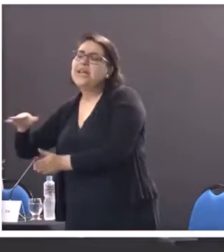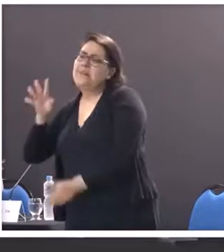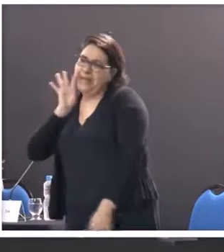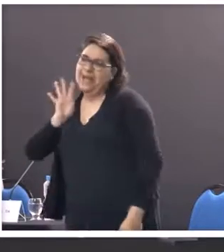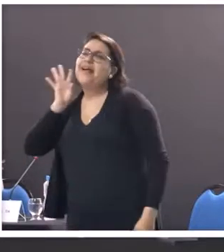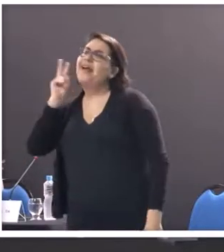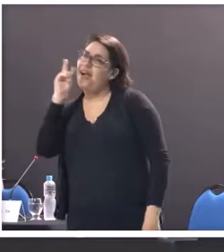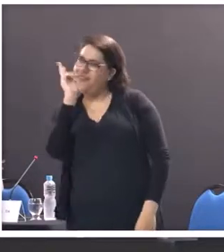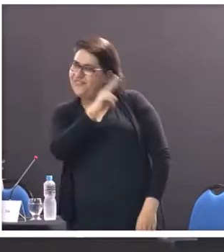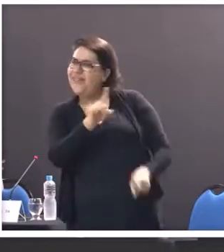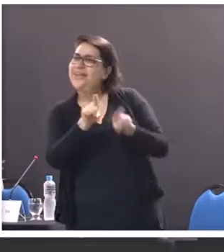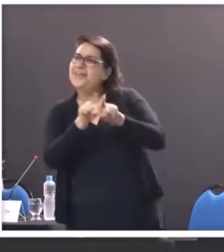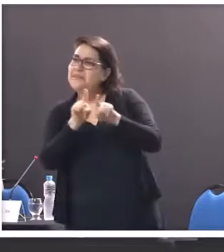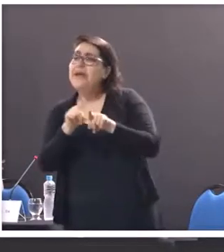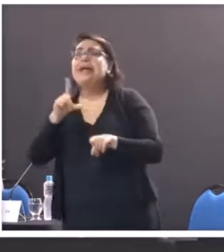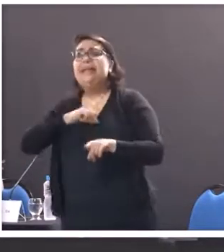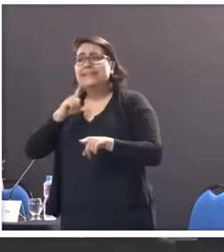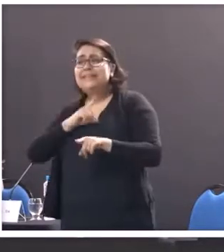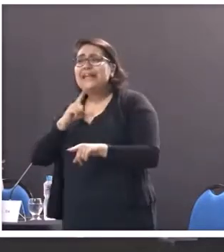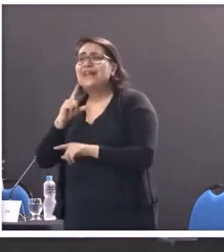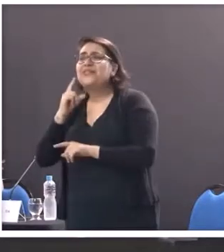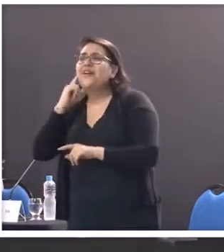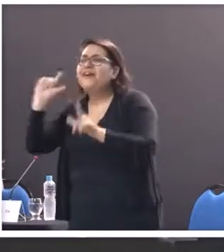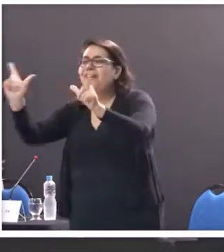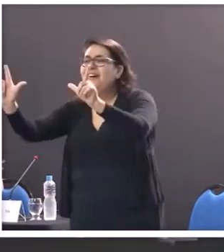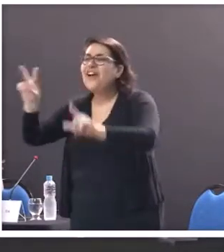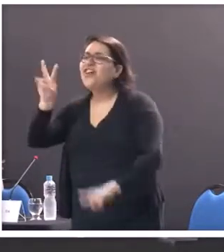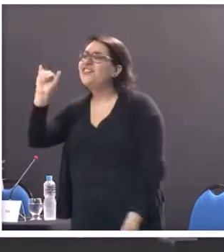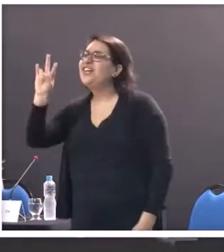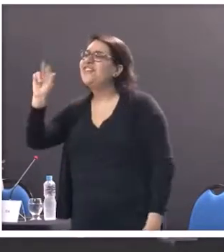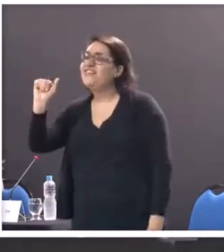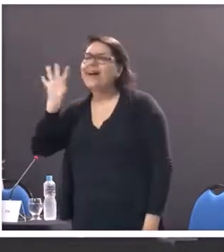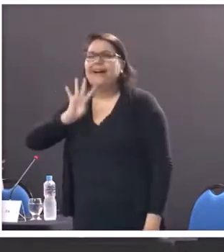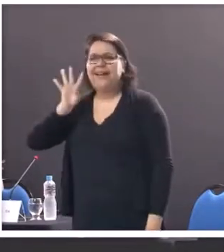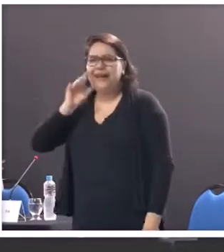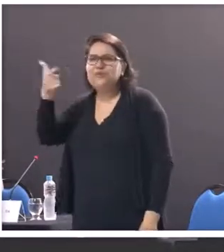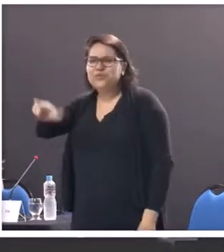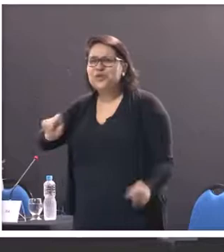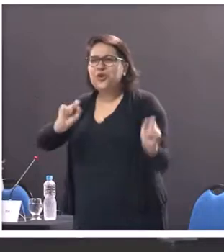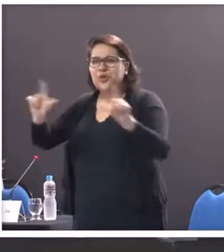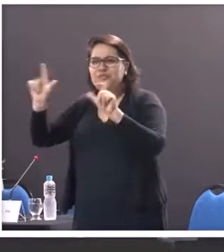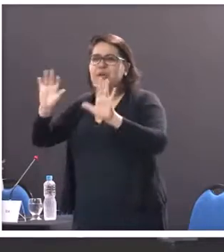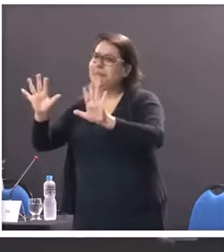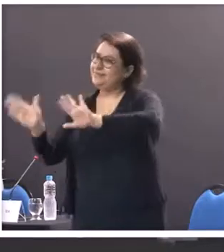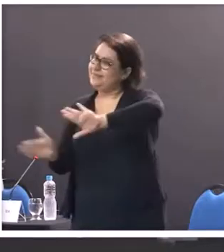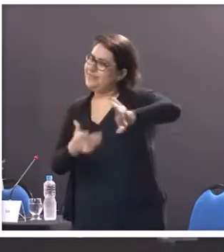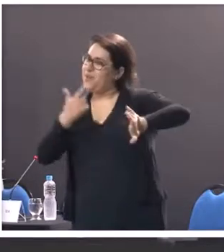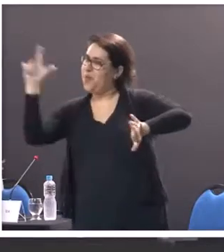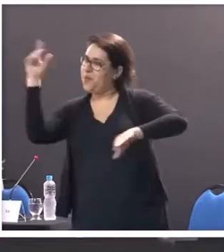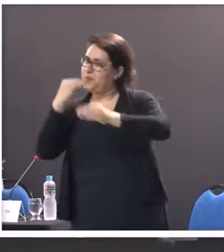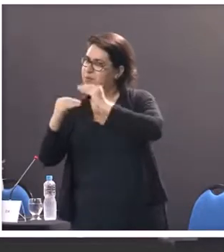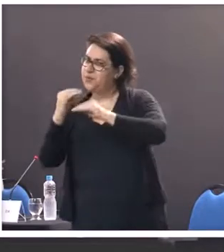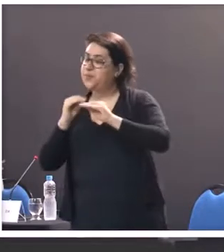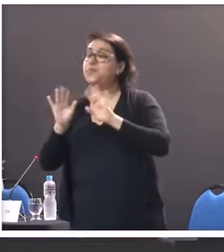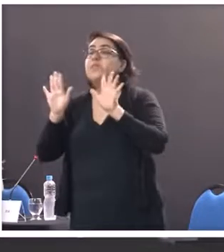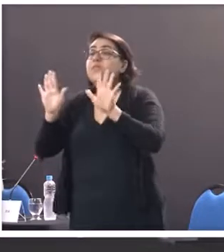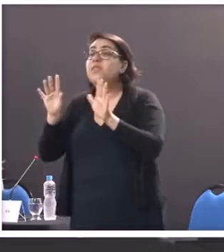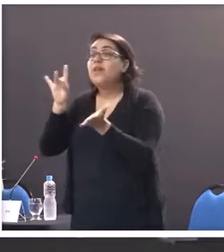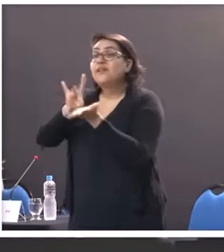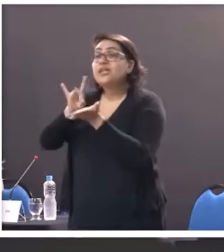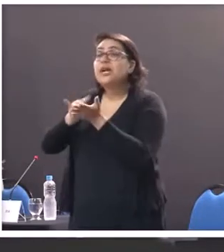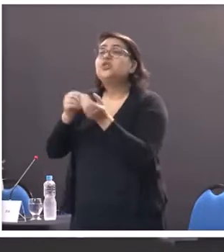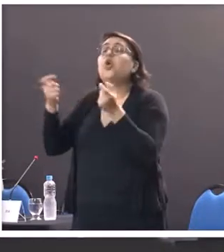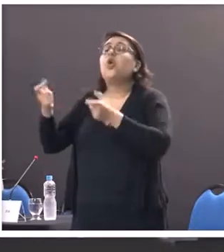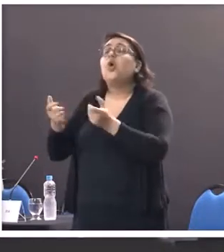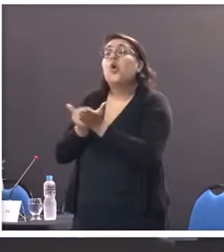pena também ver. Inclusive está reprisando no Viva, se eu não me engano. Mas isso é uma outra Torre de Babel. Na verdade, como é que